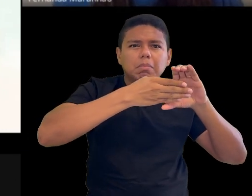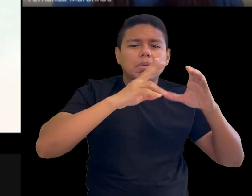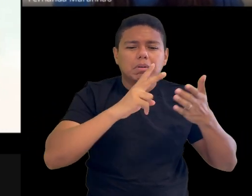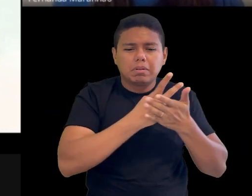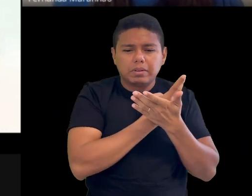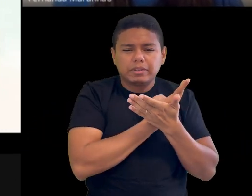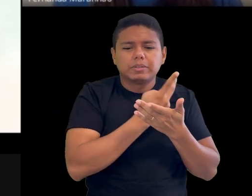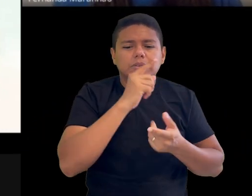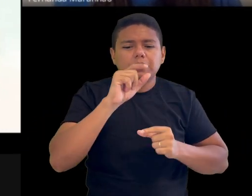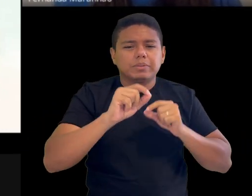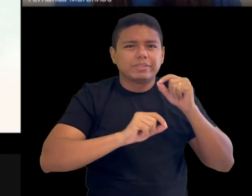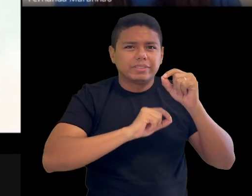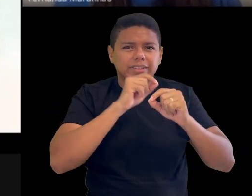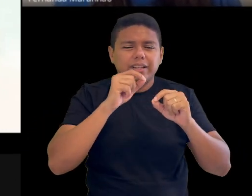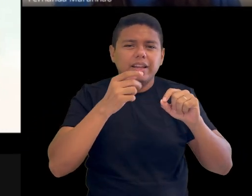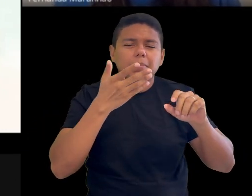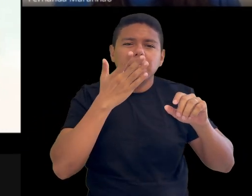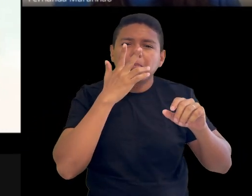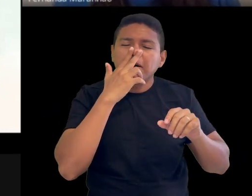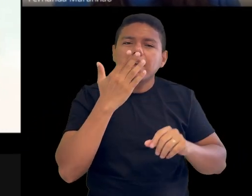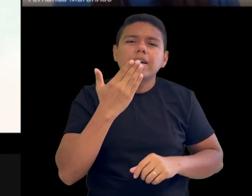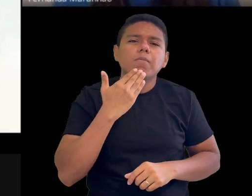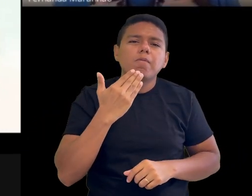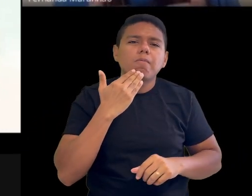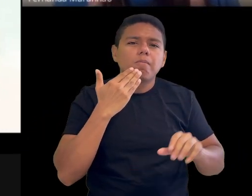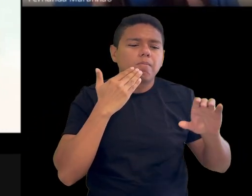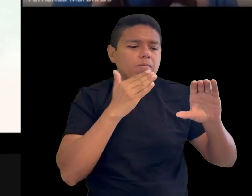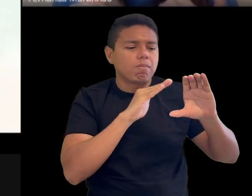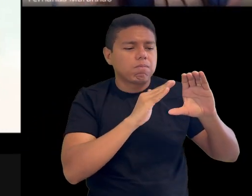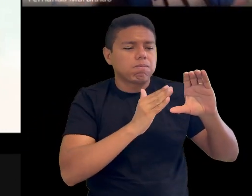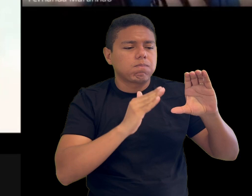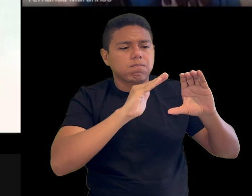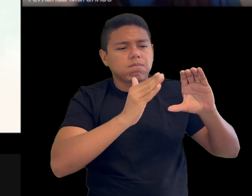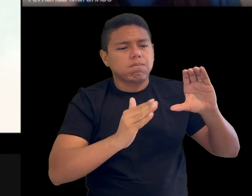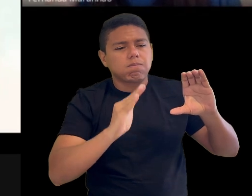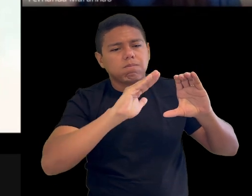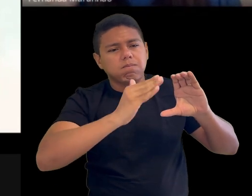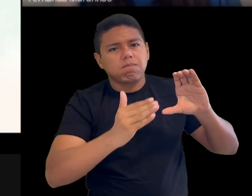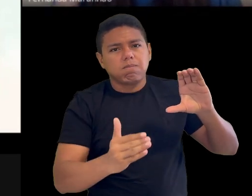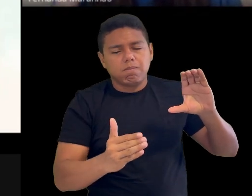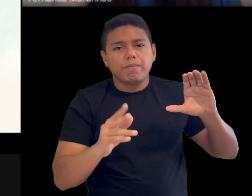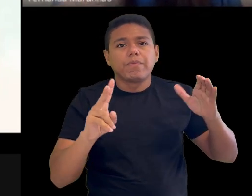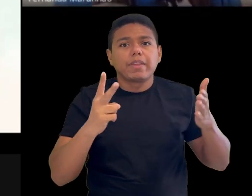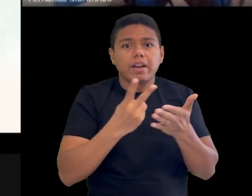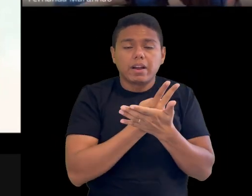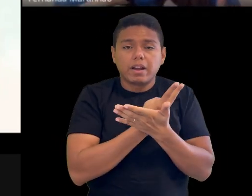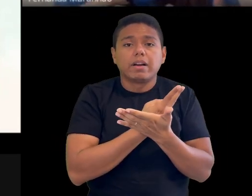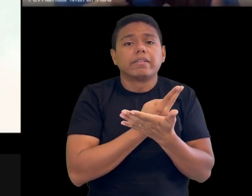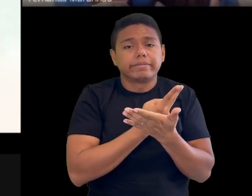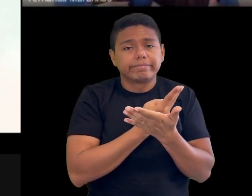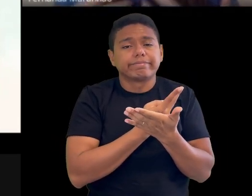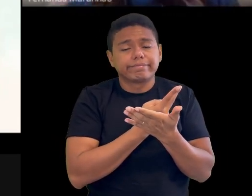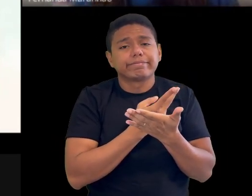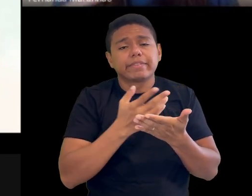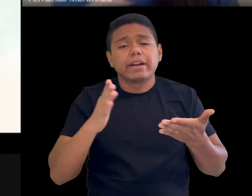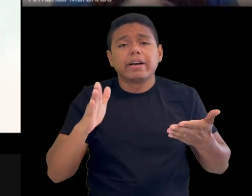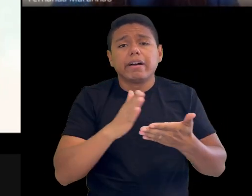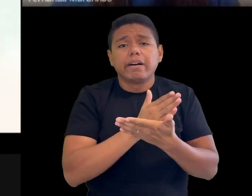vasos uterinos. No entanto, existem placentas que ultrapassam esse miométrio e que acabam se